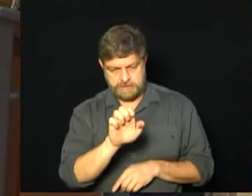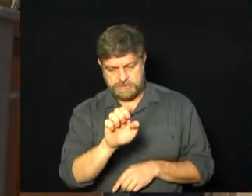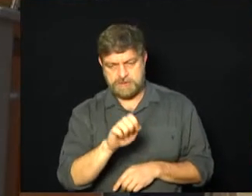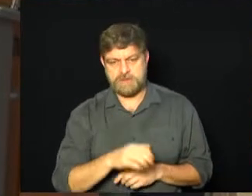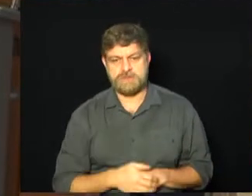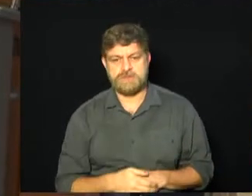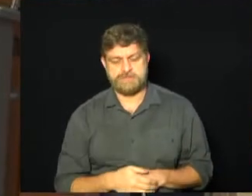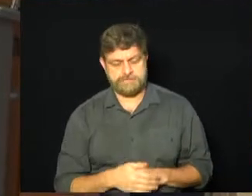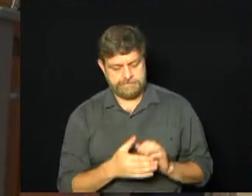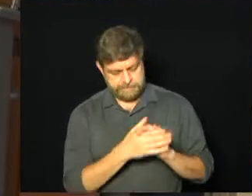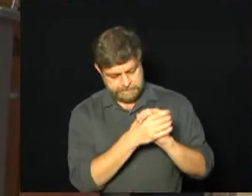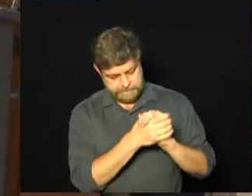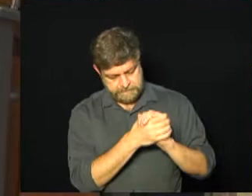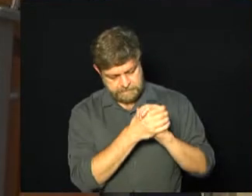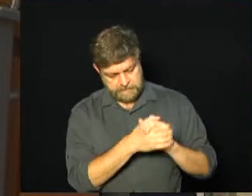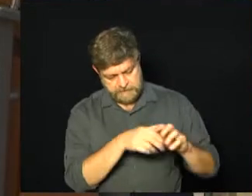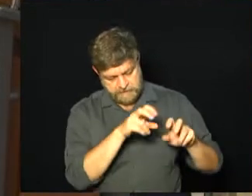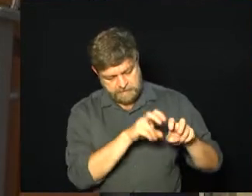Santiago.